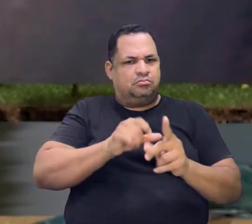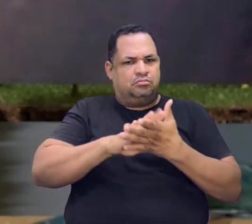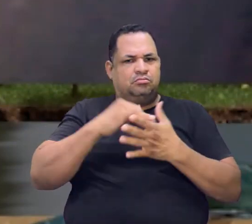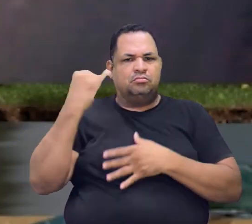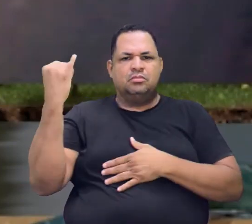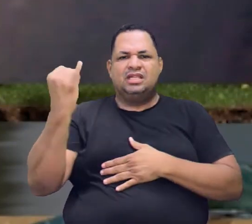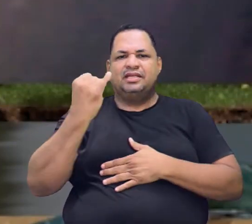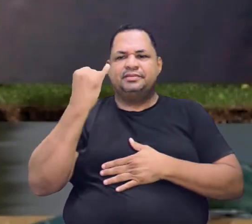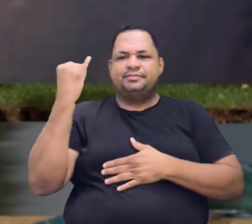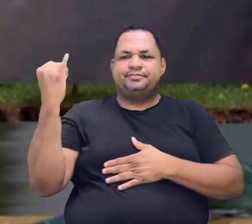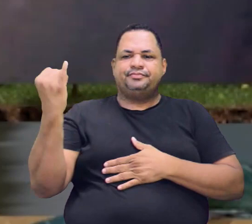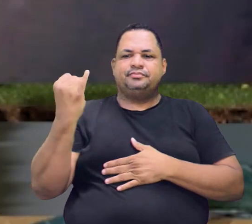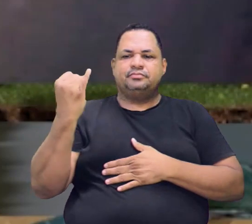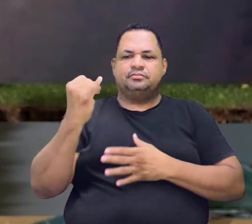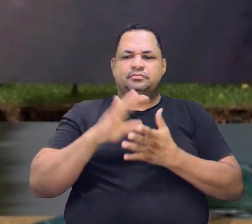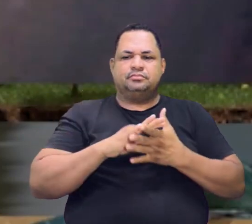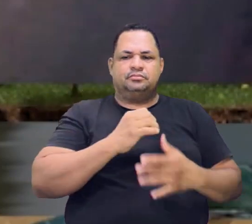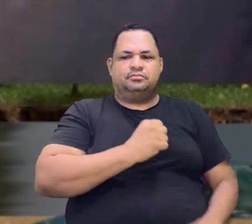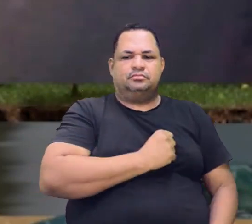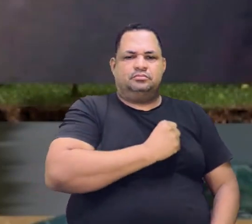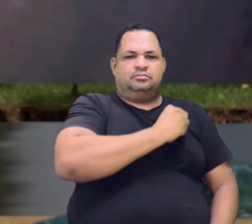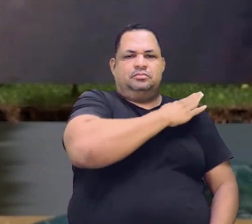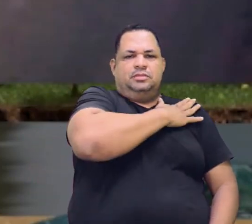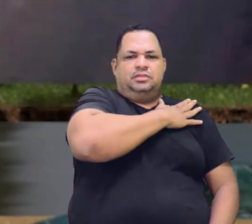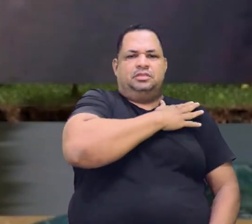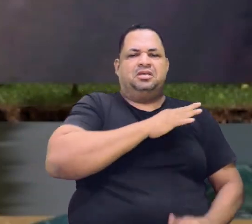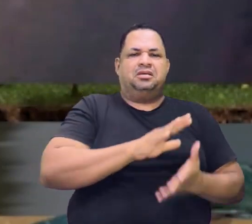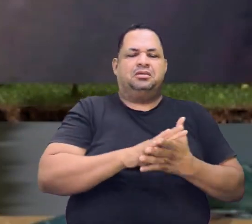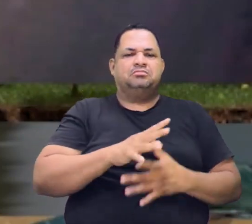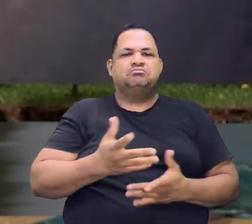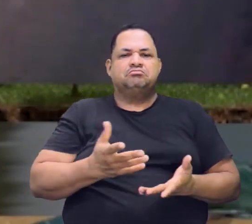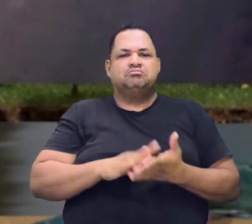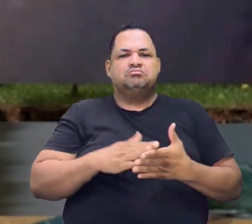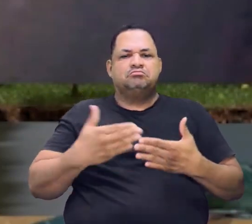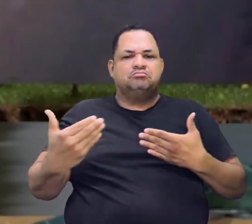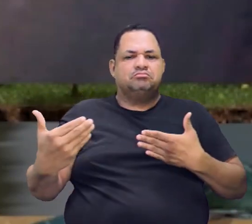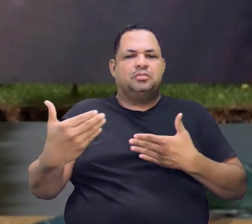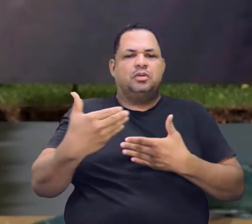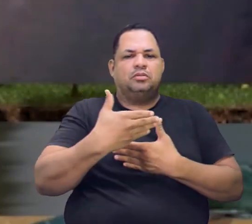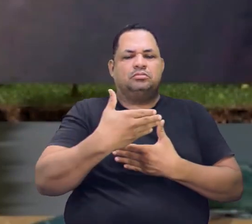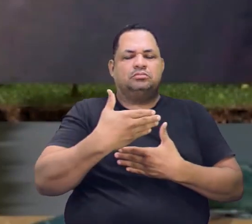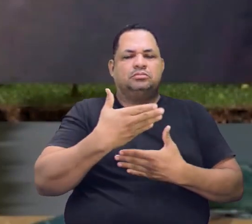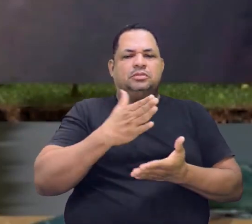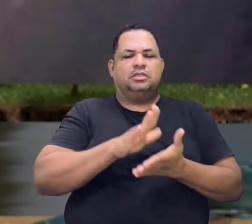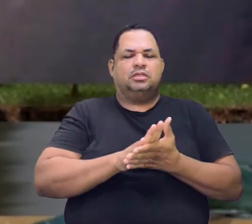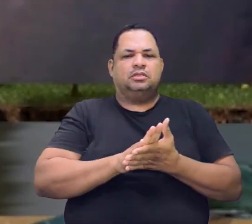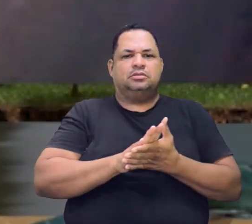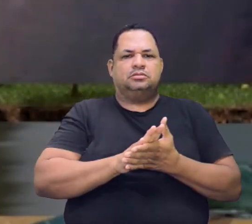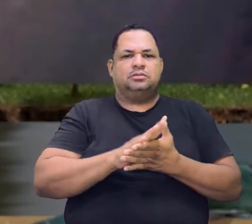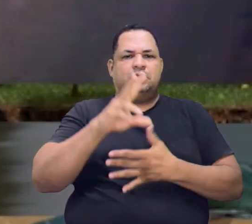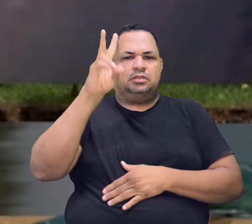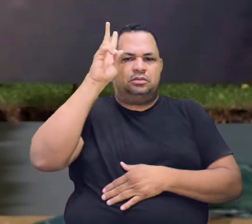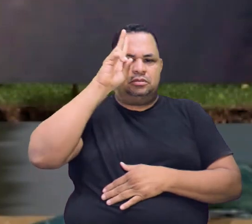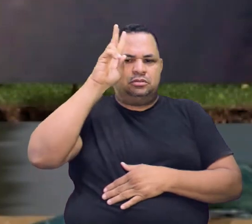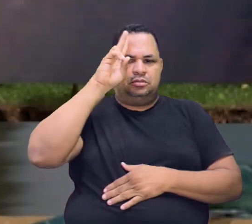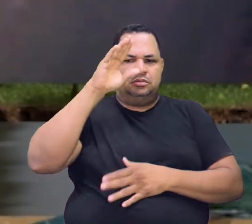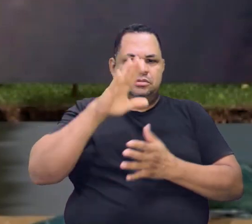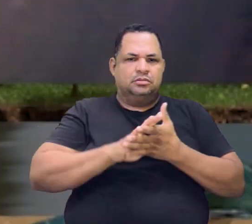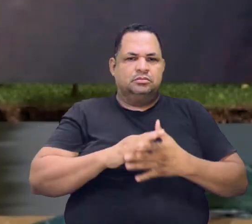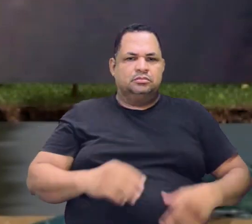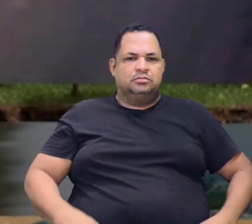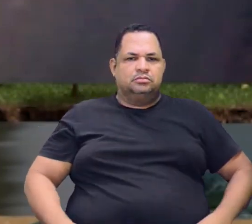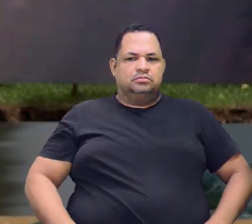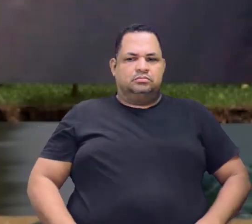personagens importantes, militares e civis, que vão entrar para o rol da história. O Aloísio Ferreira, ele